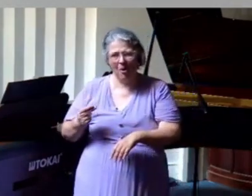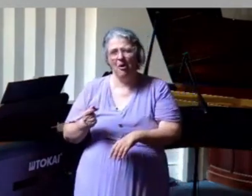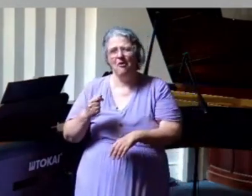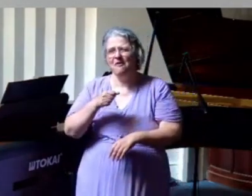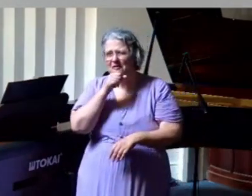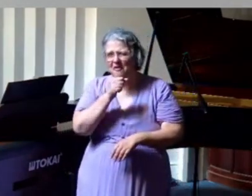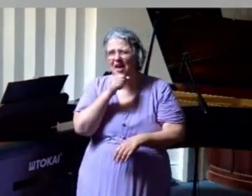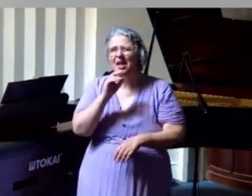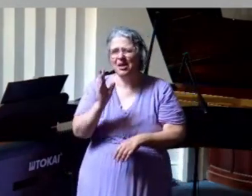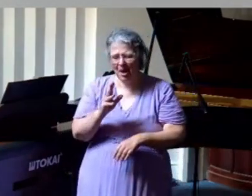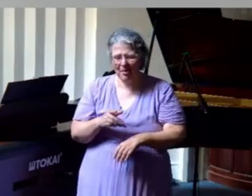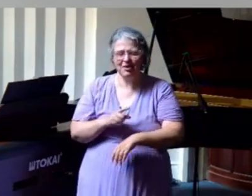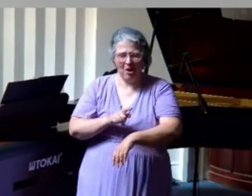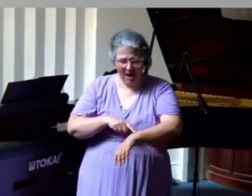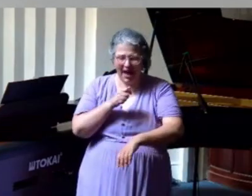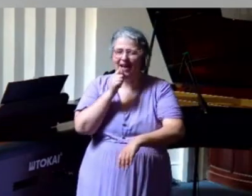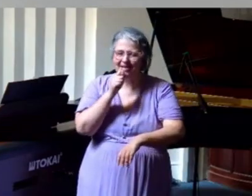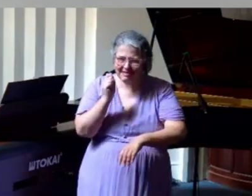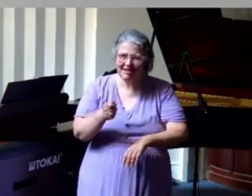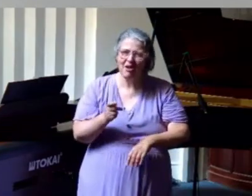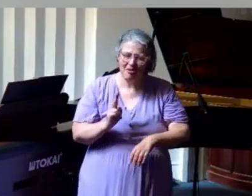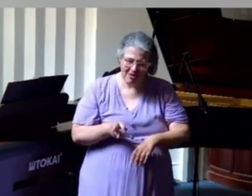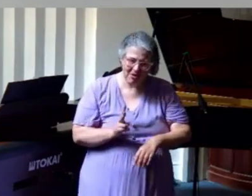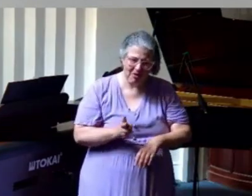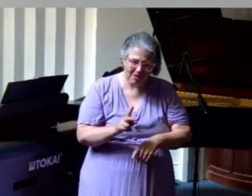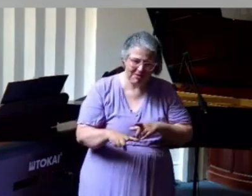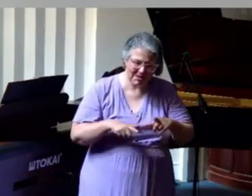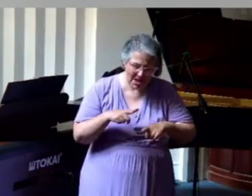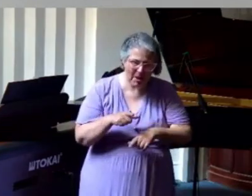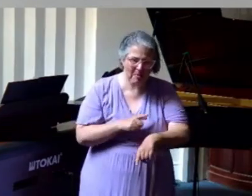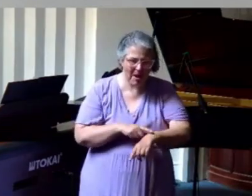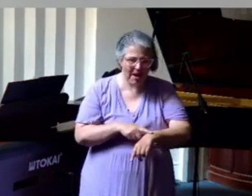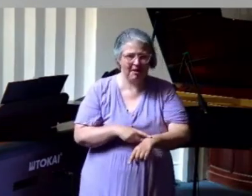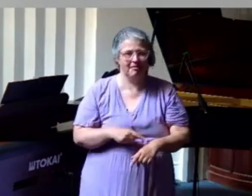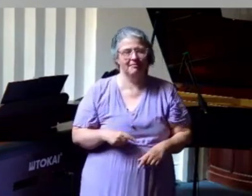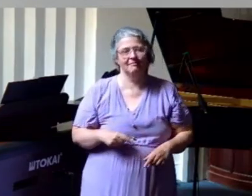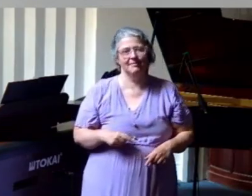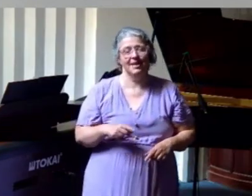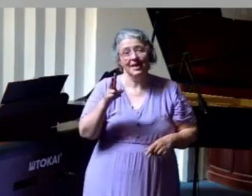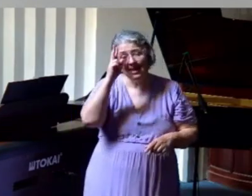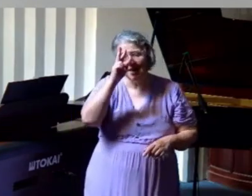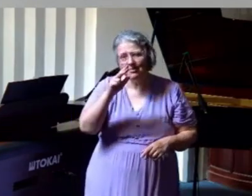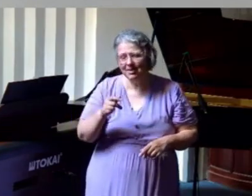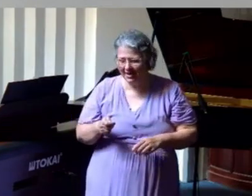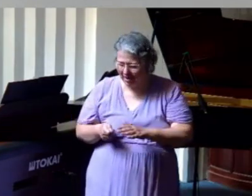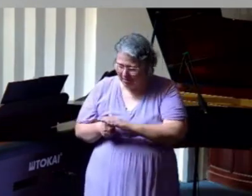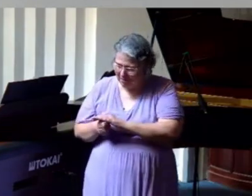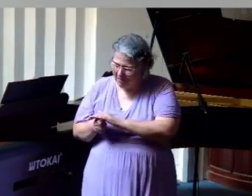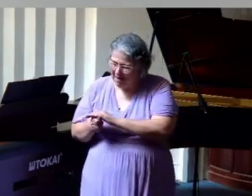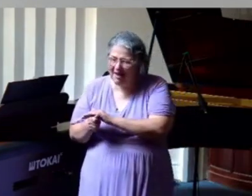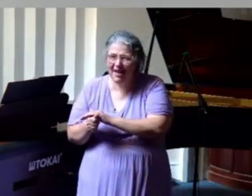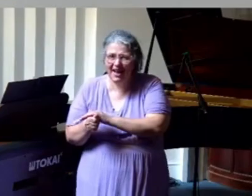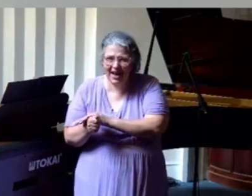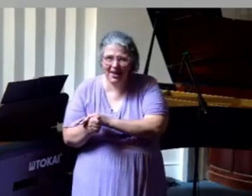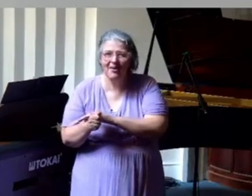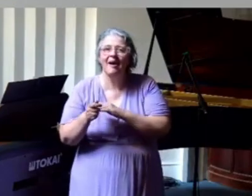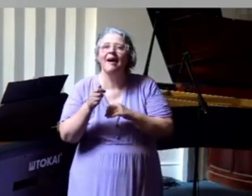fim. Lembra-te que até uma tartaruga pode vencer uma corrida